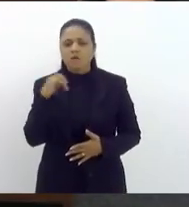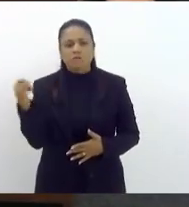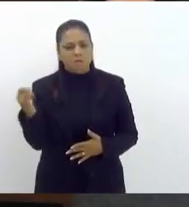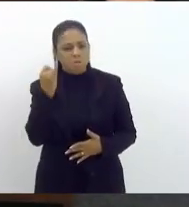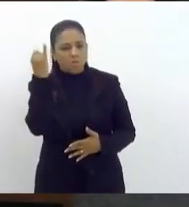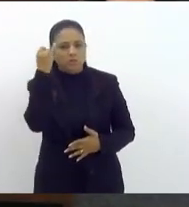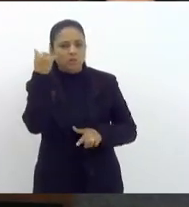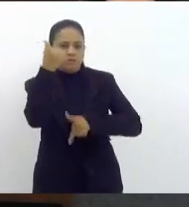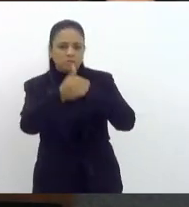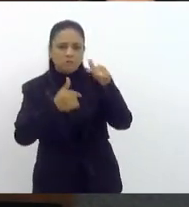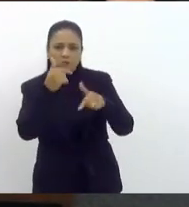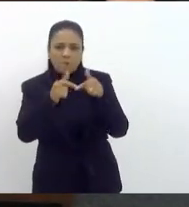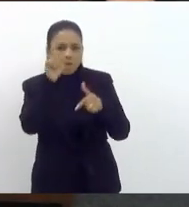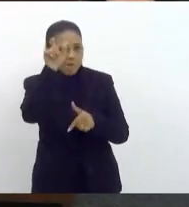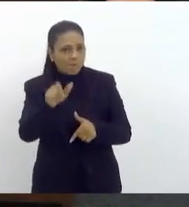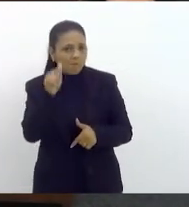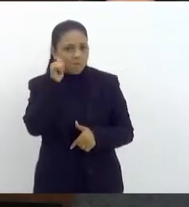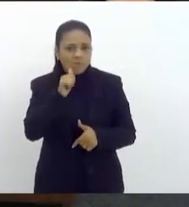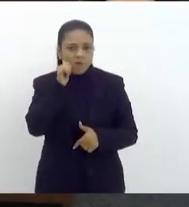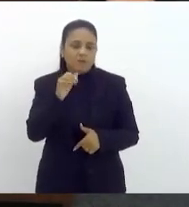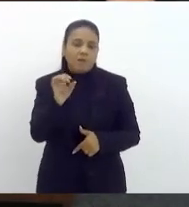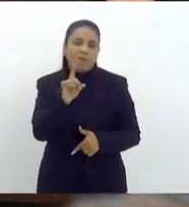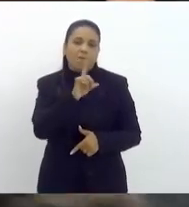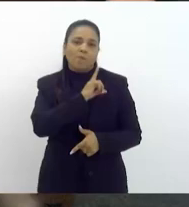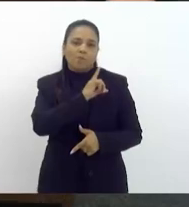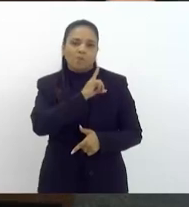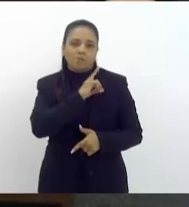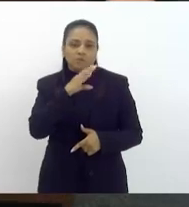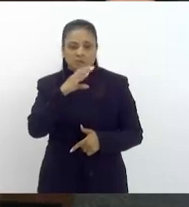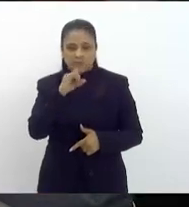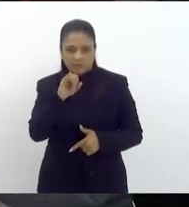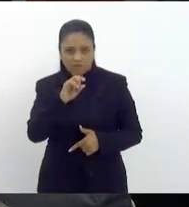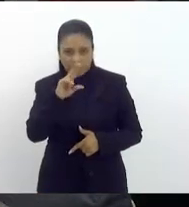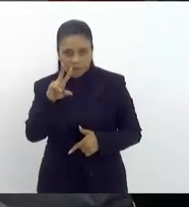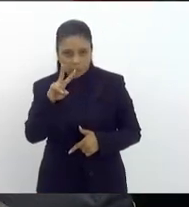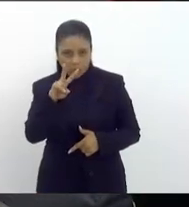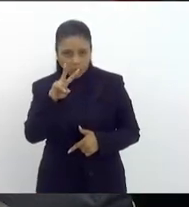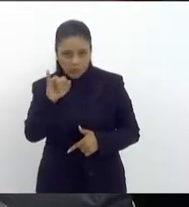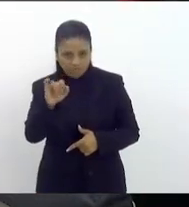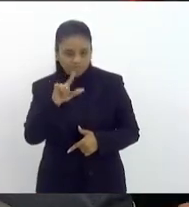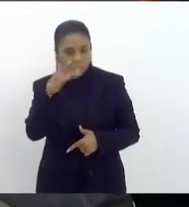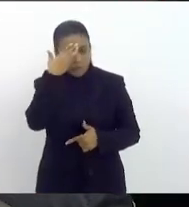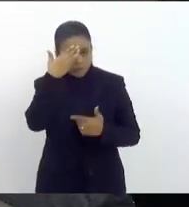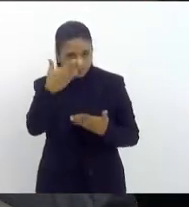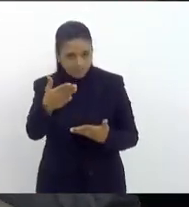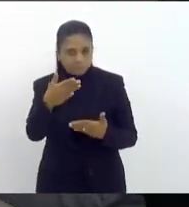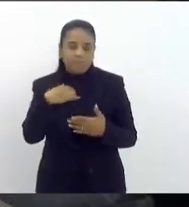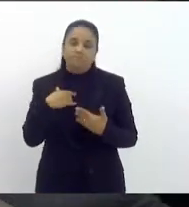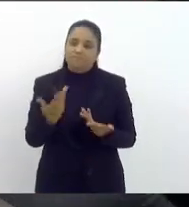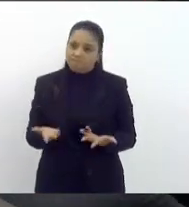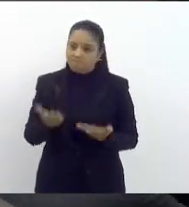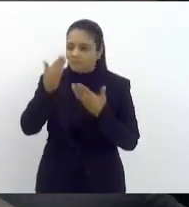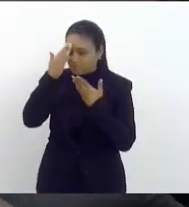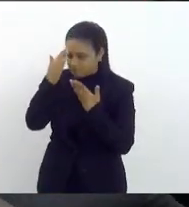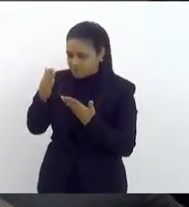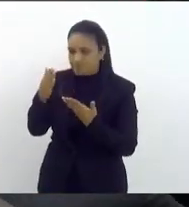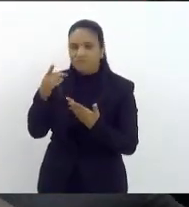do trabalho das mulheres na Polícia Civil Muito obrigado Obrigado Deputado Marta